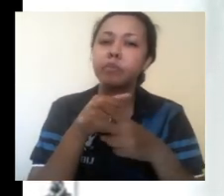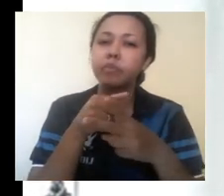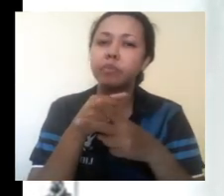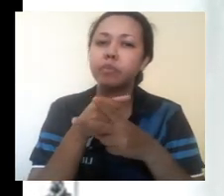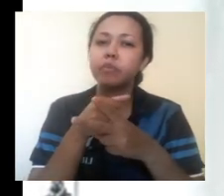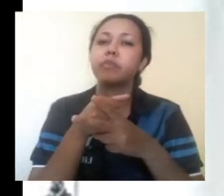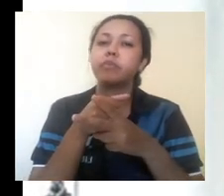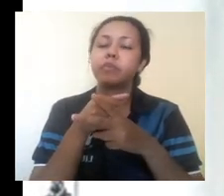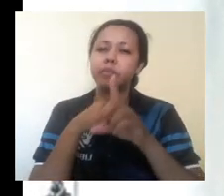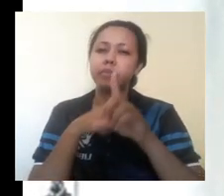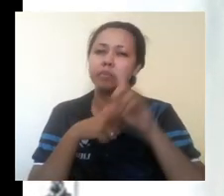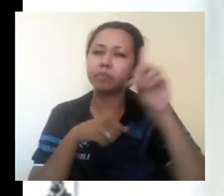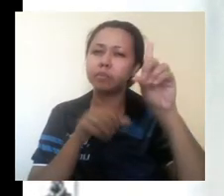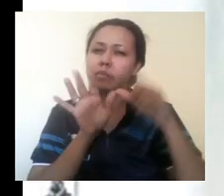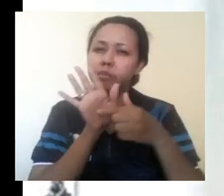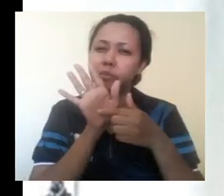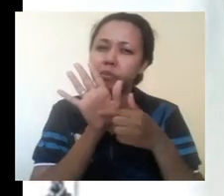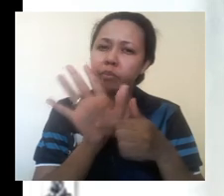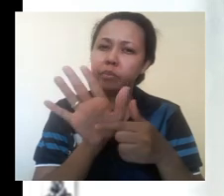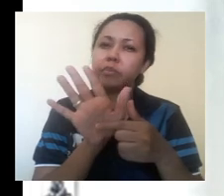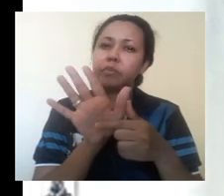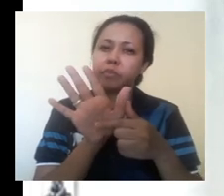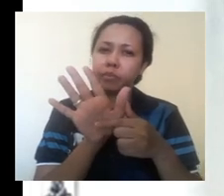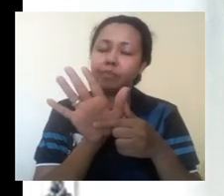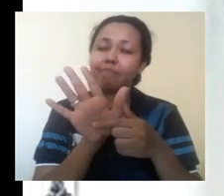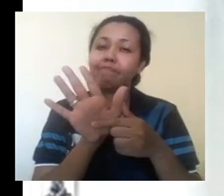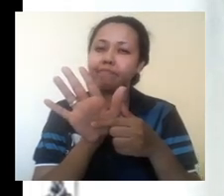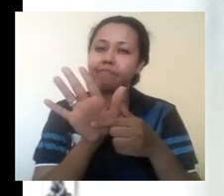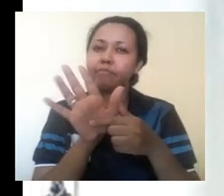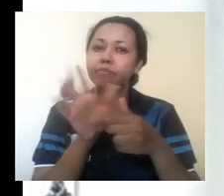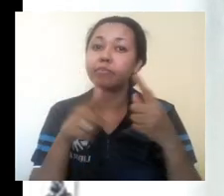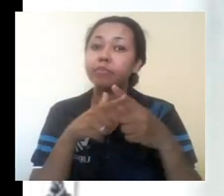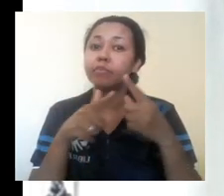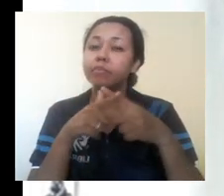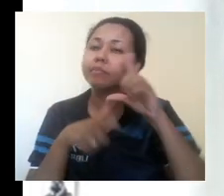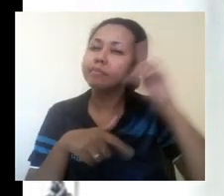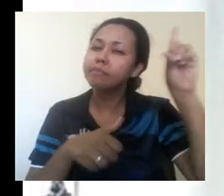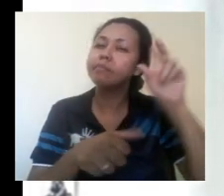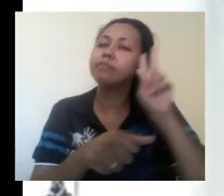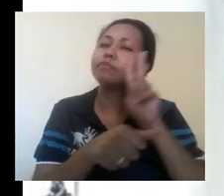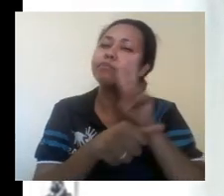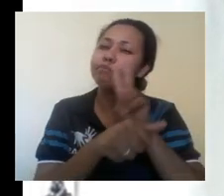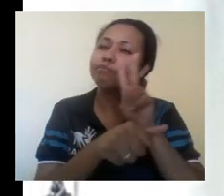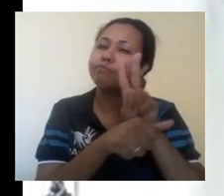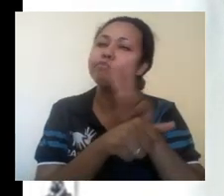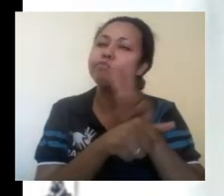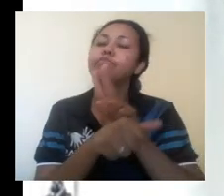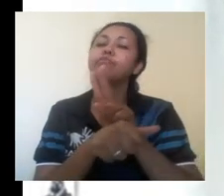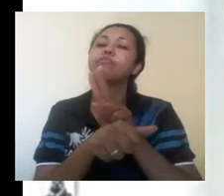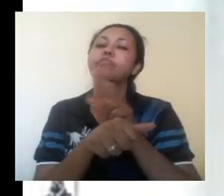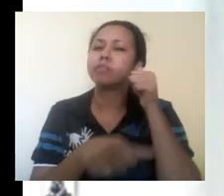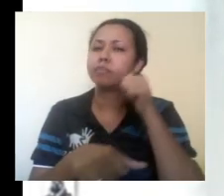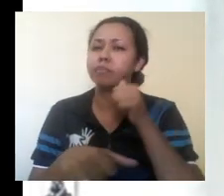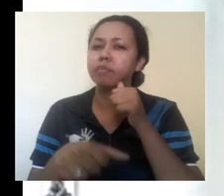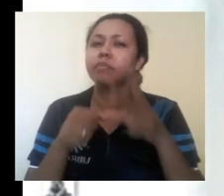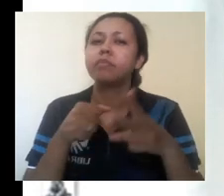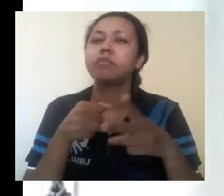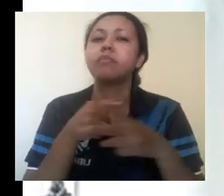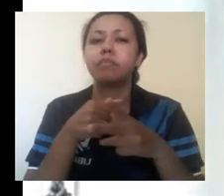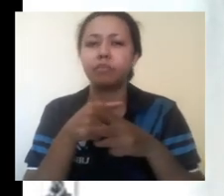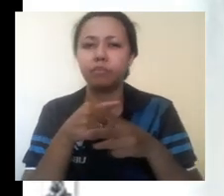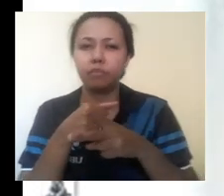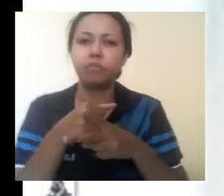mas para nós, como cristãos, é importante saber como o Senhor olha para as viúvas e o que é que ele espera do cristão com relação à